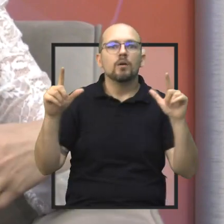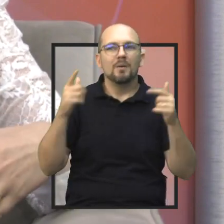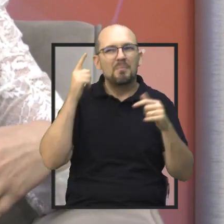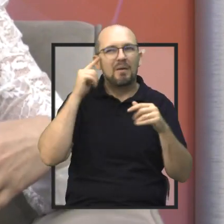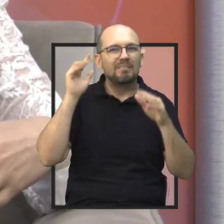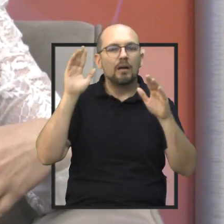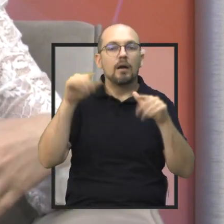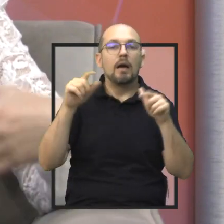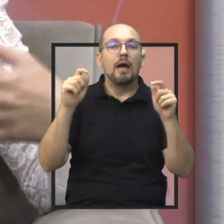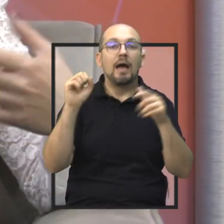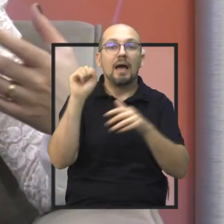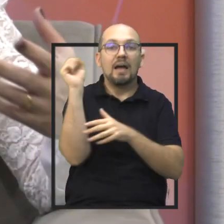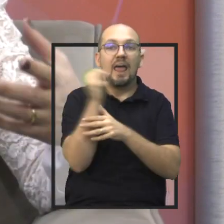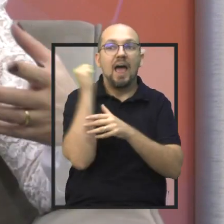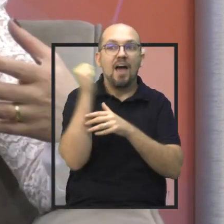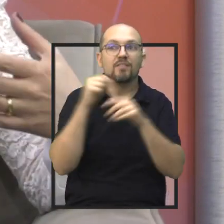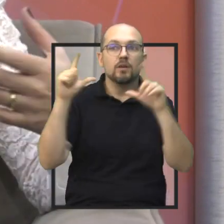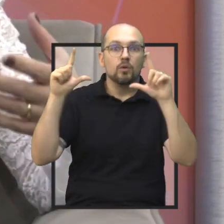diminuição da gravidade, né?